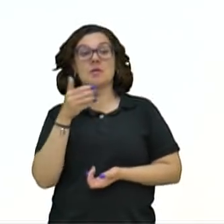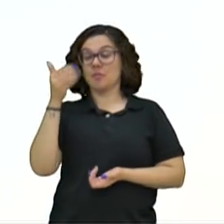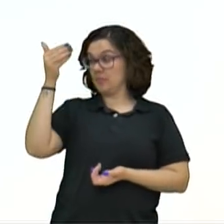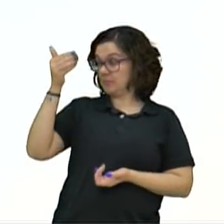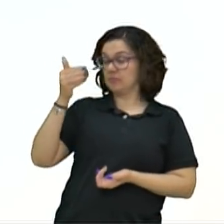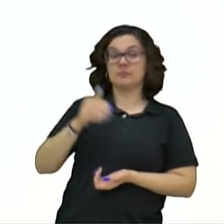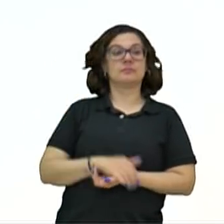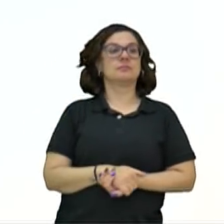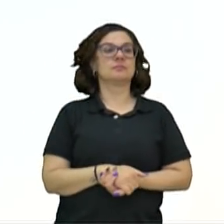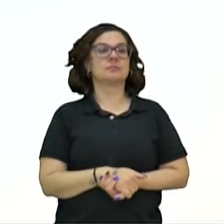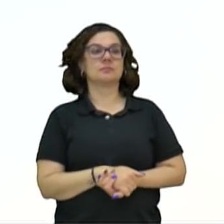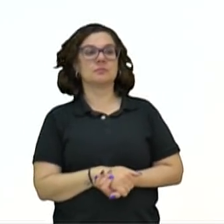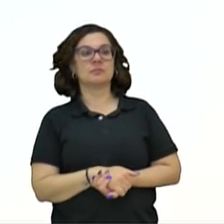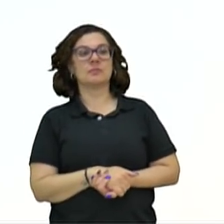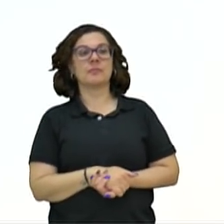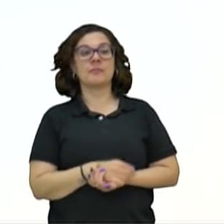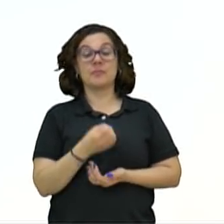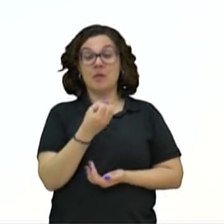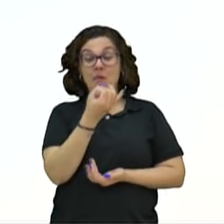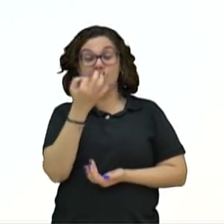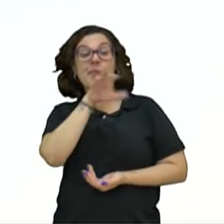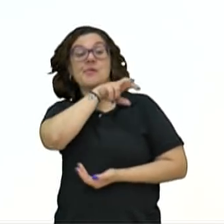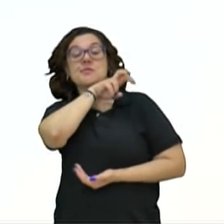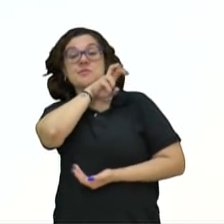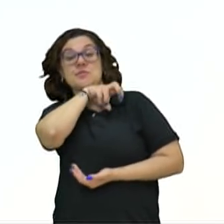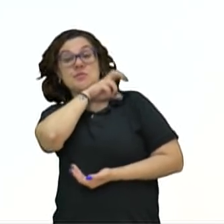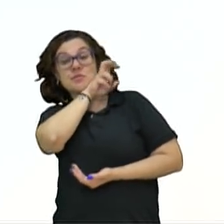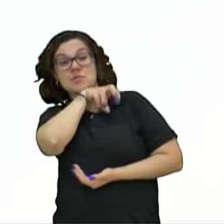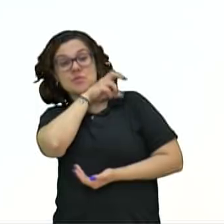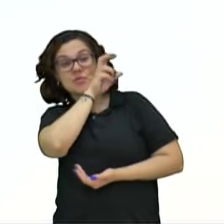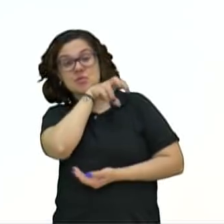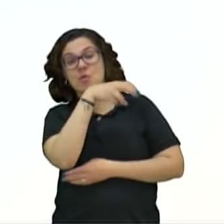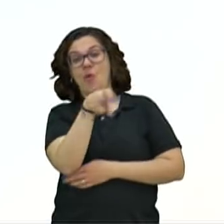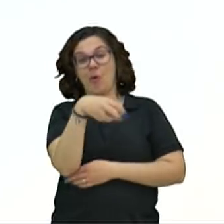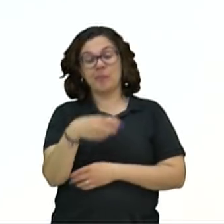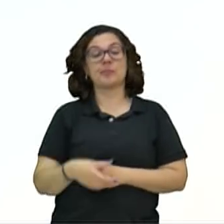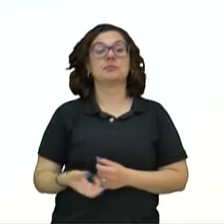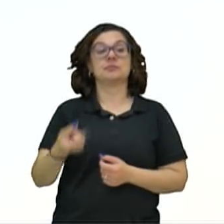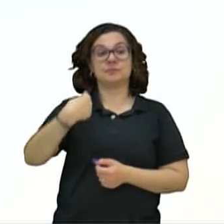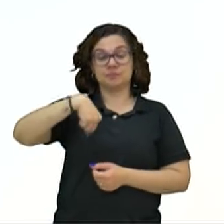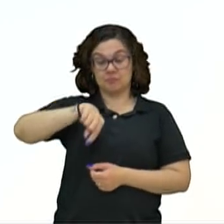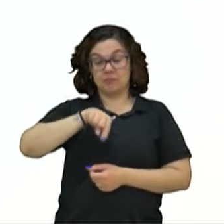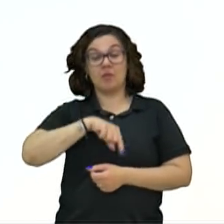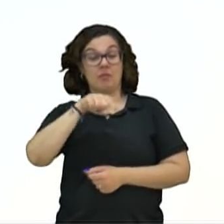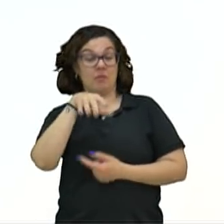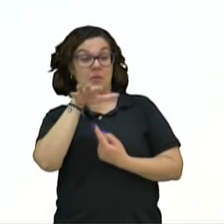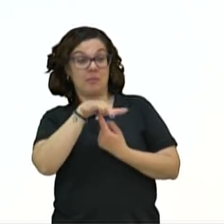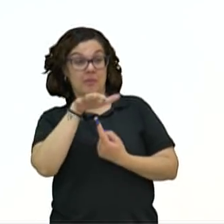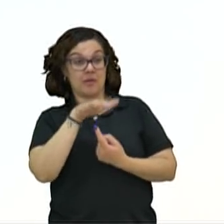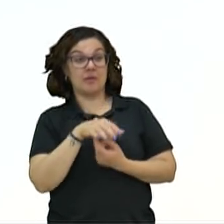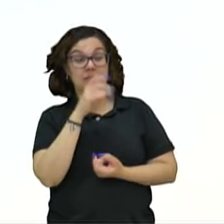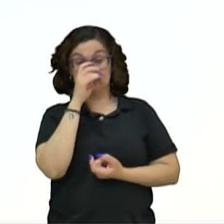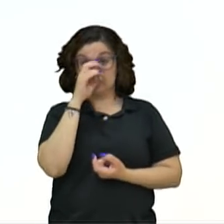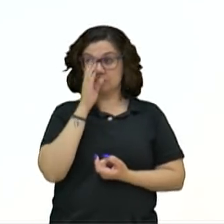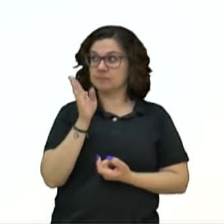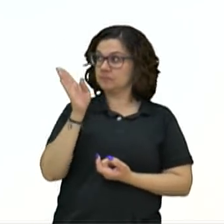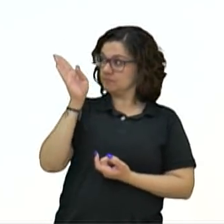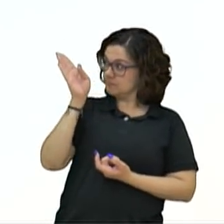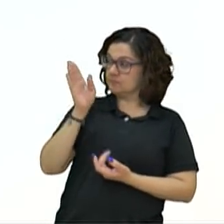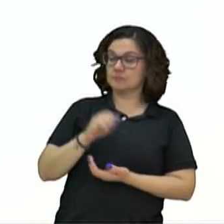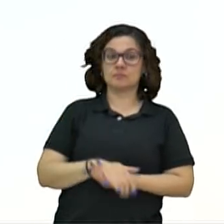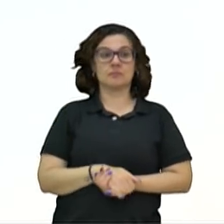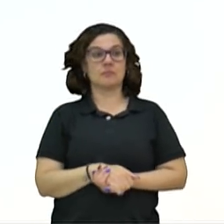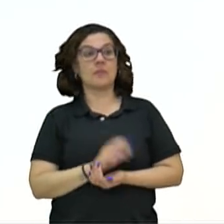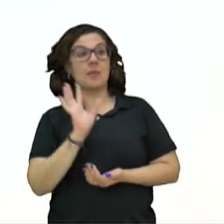ó, algumas serpentes, algumas cobras peçonhentas aqui do nosso estado. Então, a jararaca, né, que